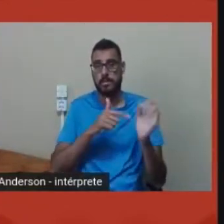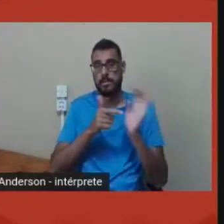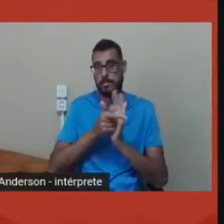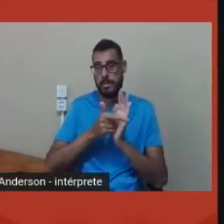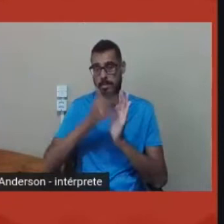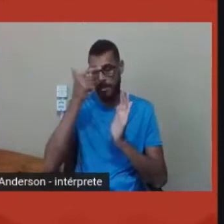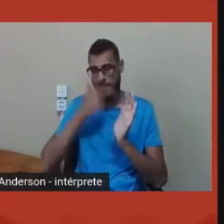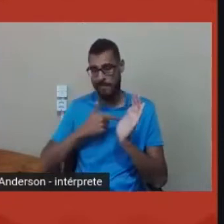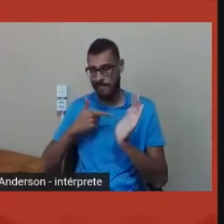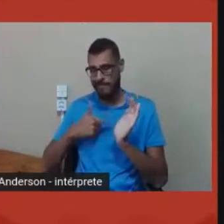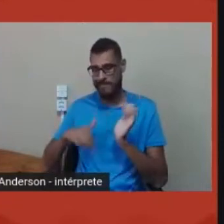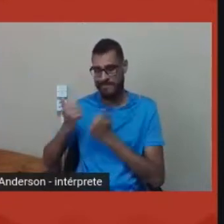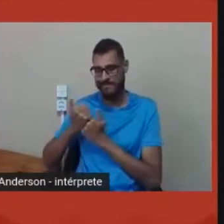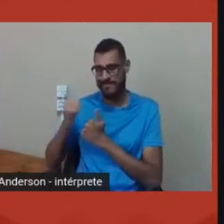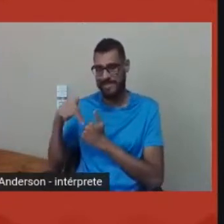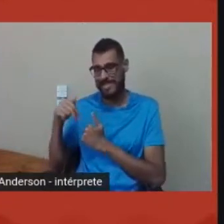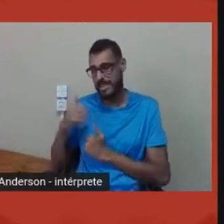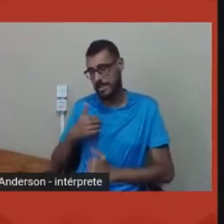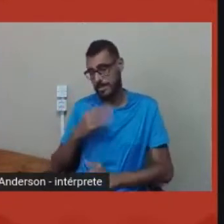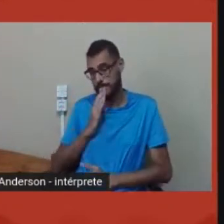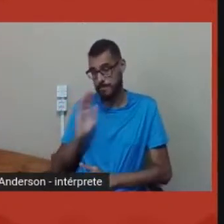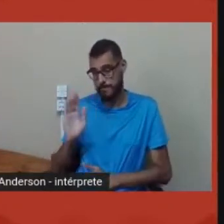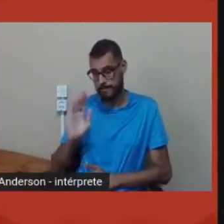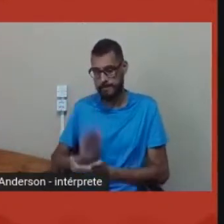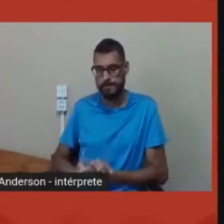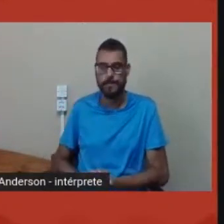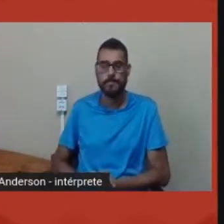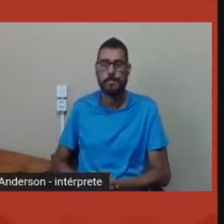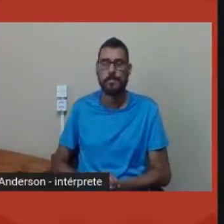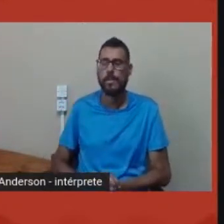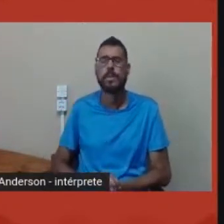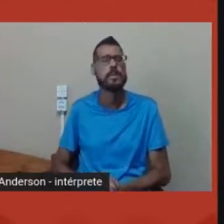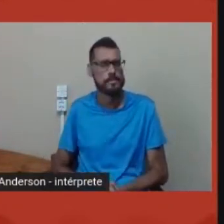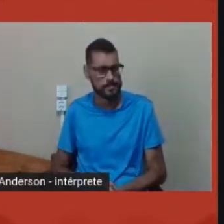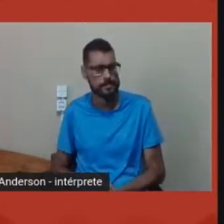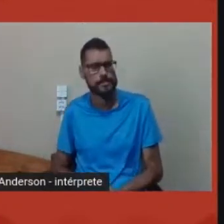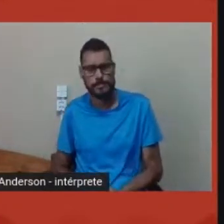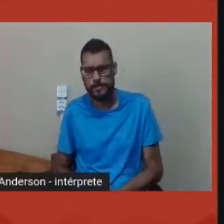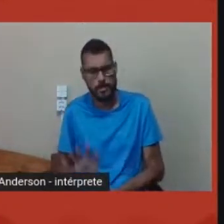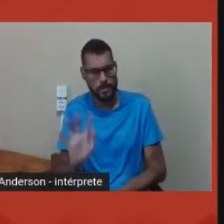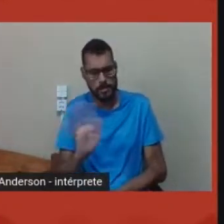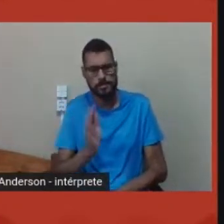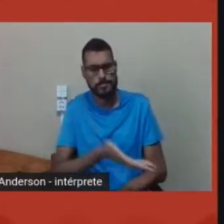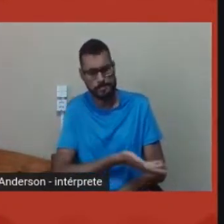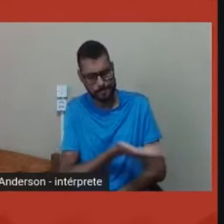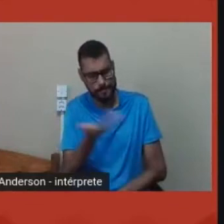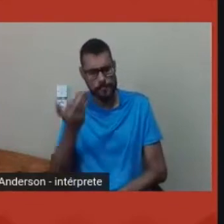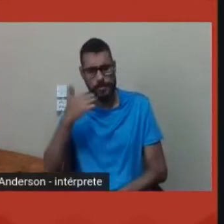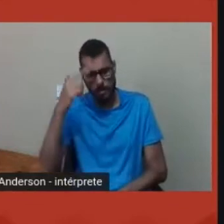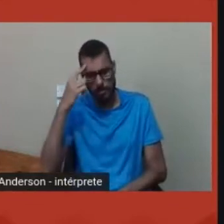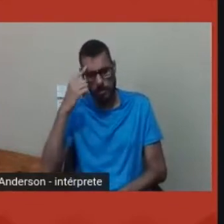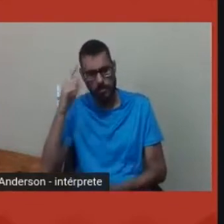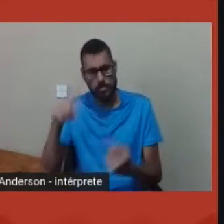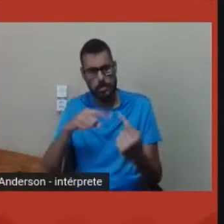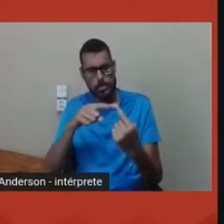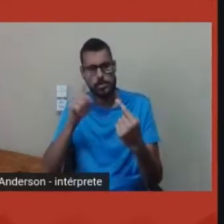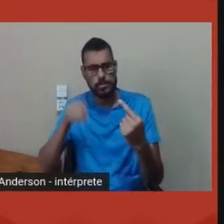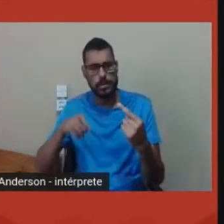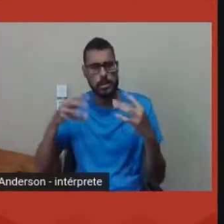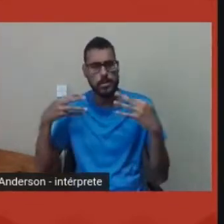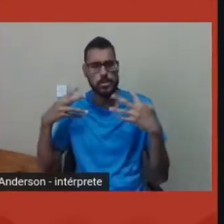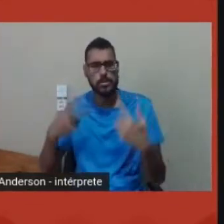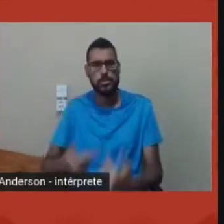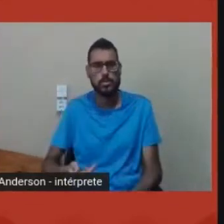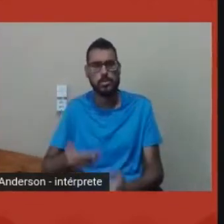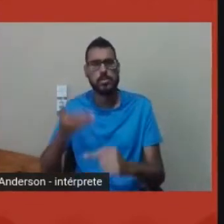por favor. É, acho que a ideia é todo mundo participar aqui e ajudar, né? Se